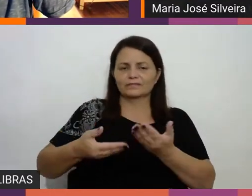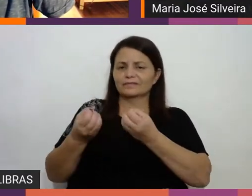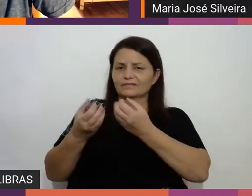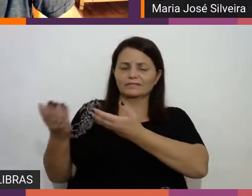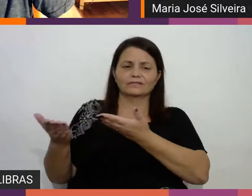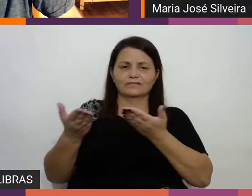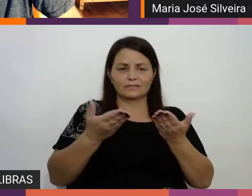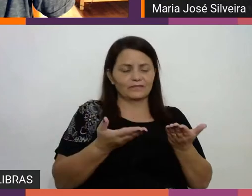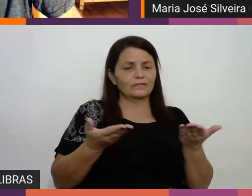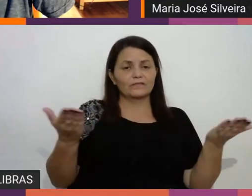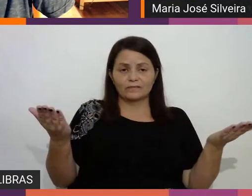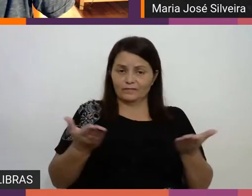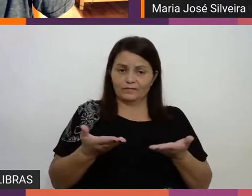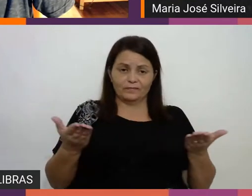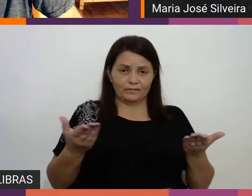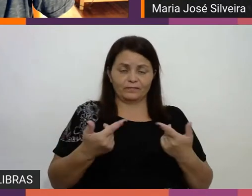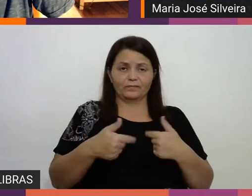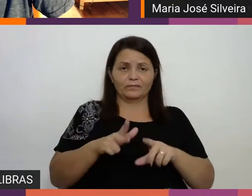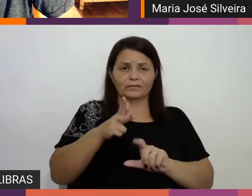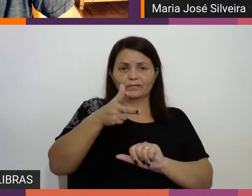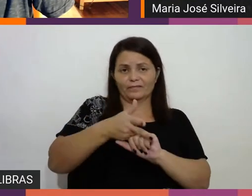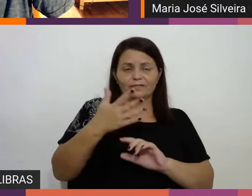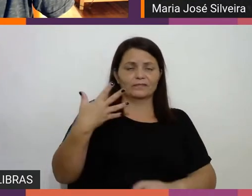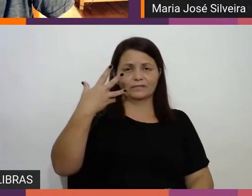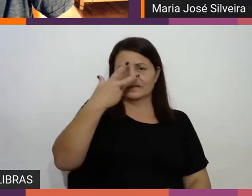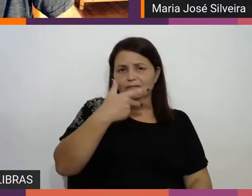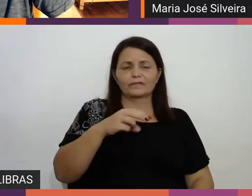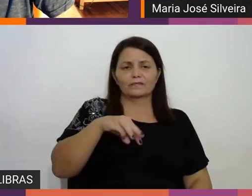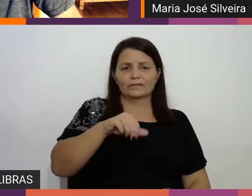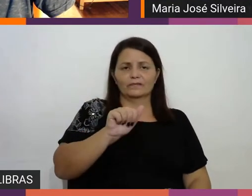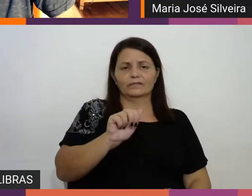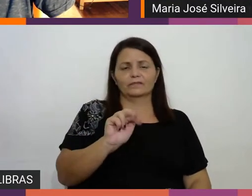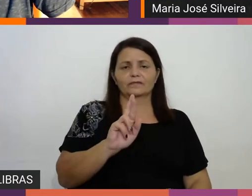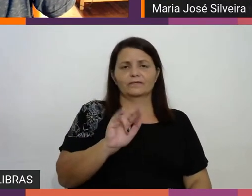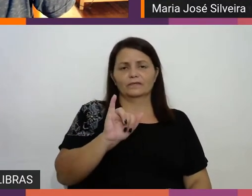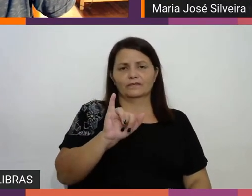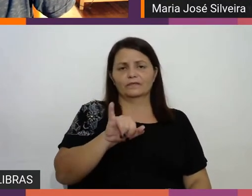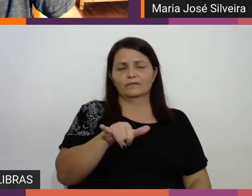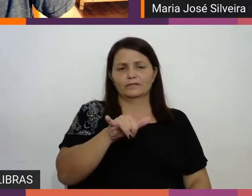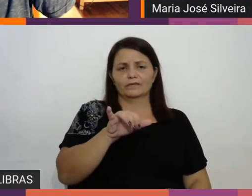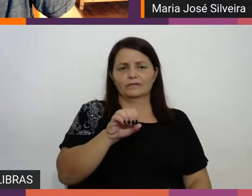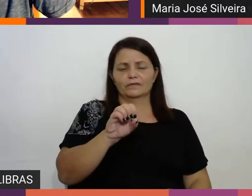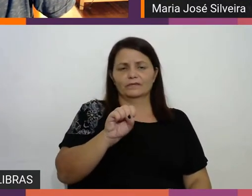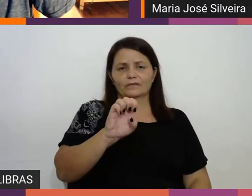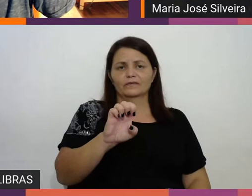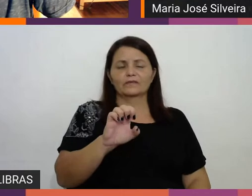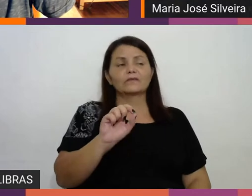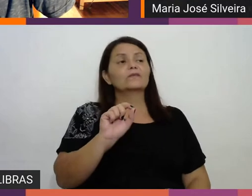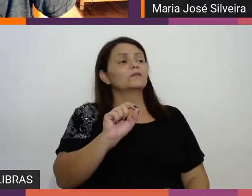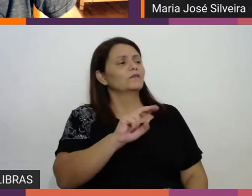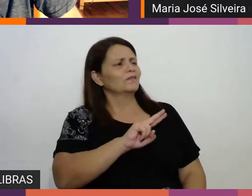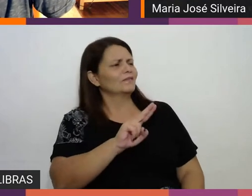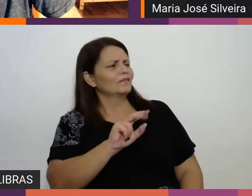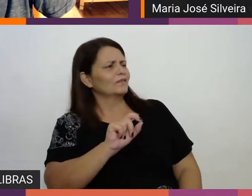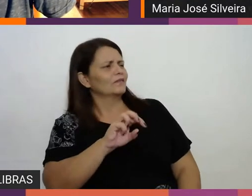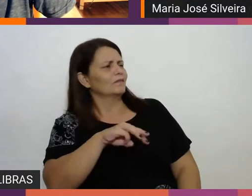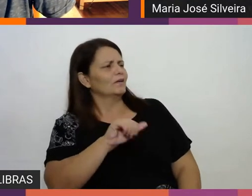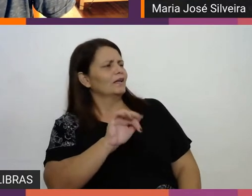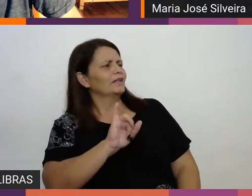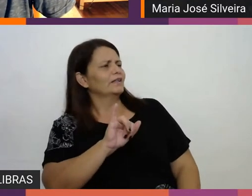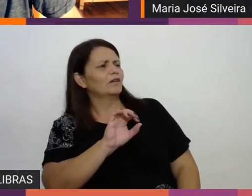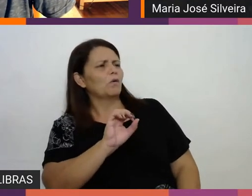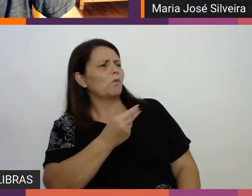bem-vinda vamos ouvir o vídeo muito bonito que a Maria José você gostaria de ser chamada como Maria José